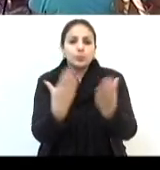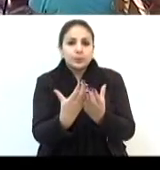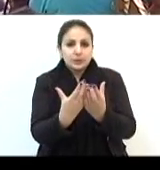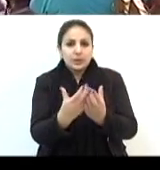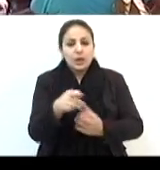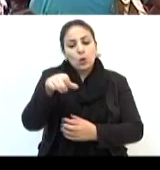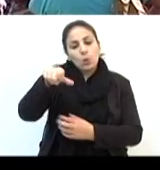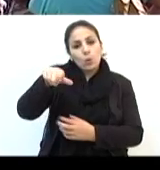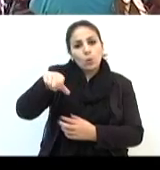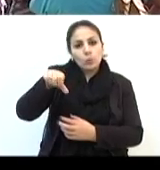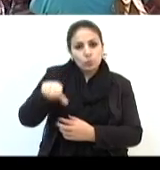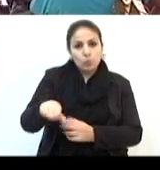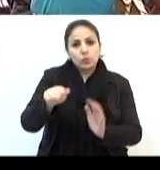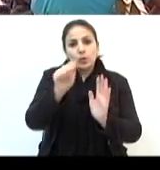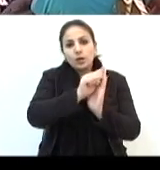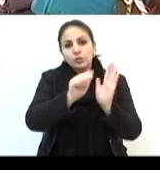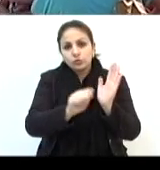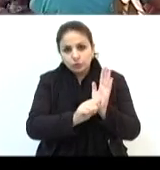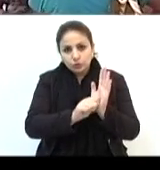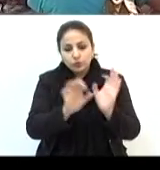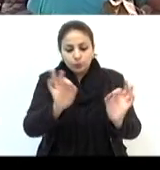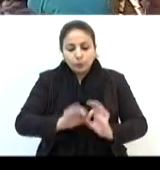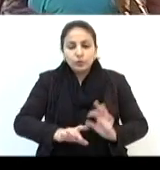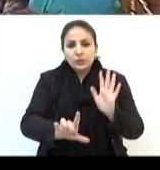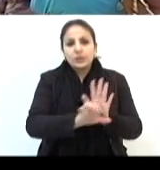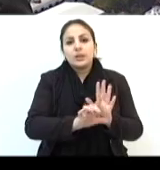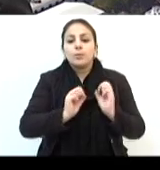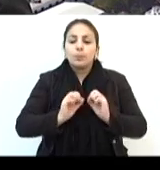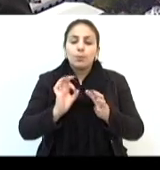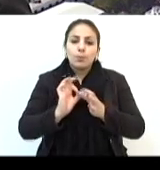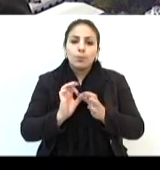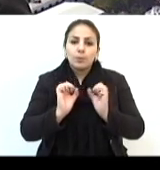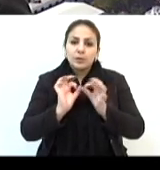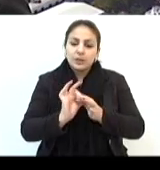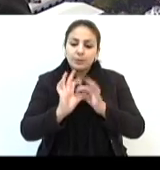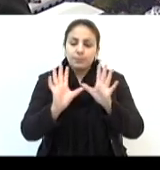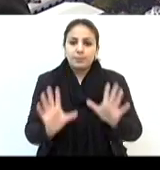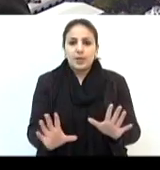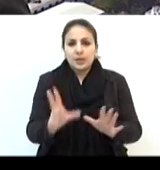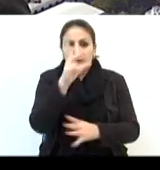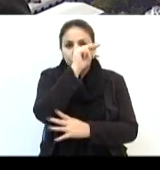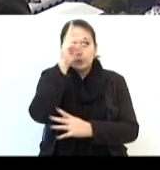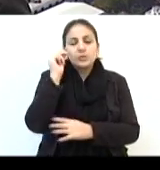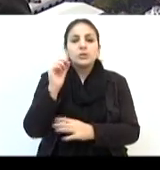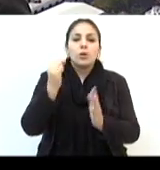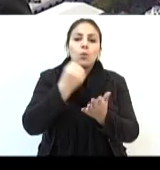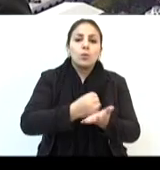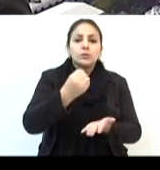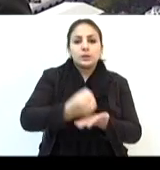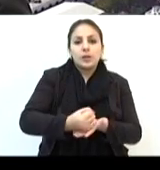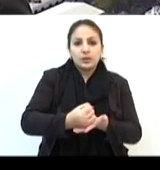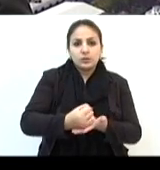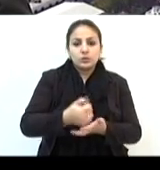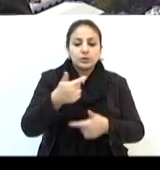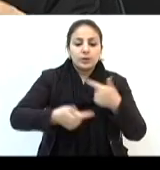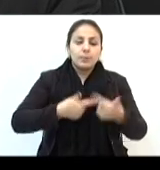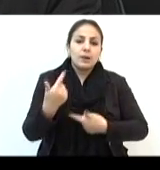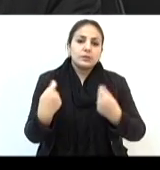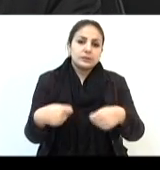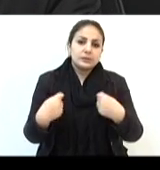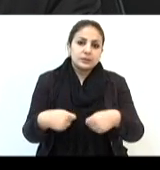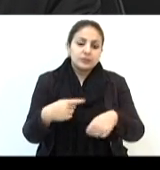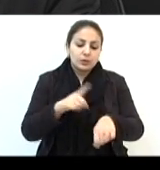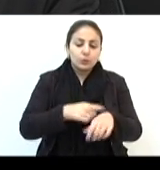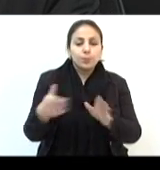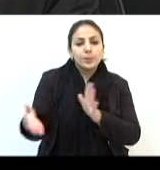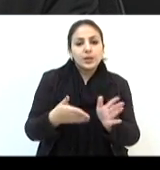9º artigo do projeto de lei permite que o município contrate os serviços necessários durante o período de greve. Isso, na